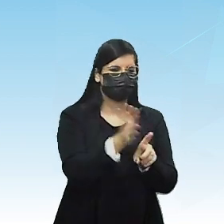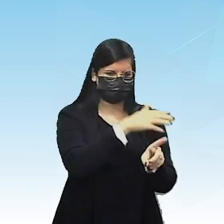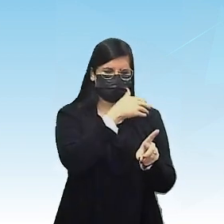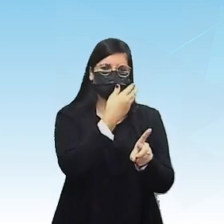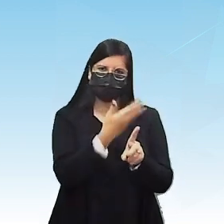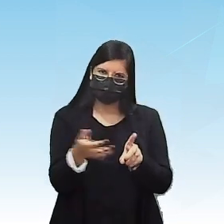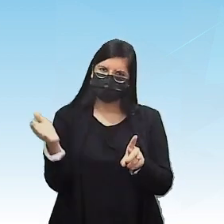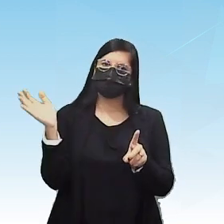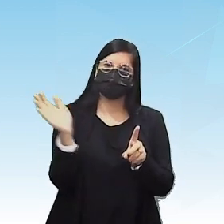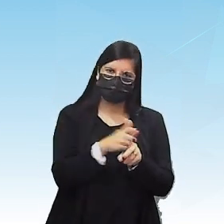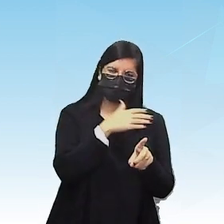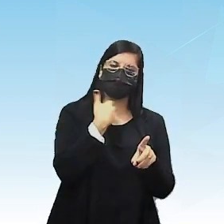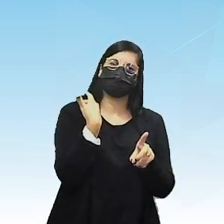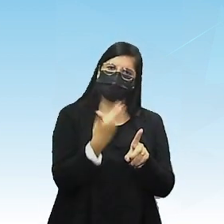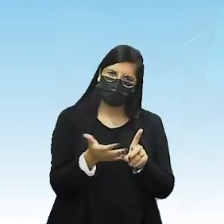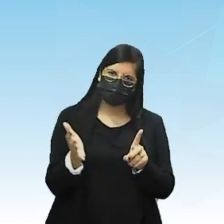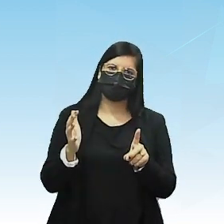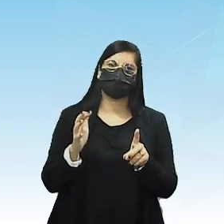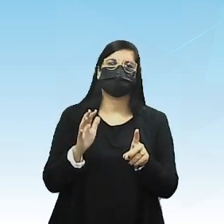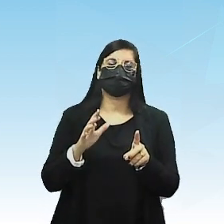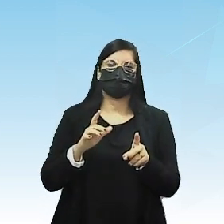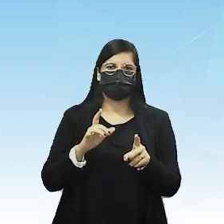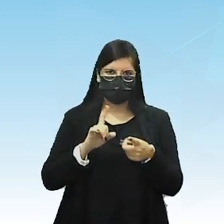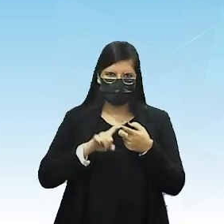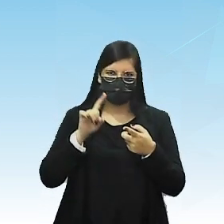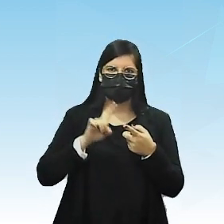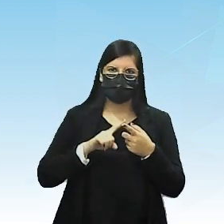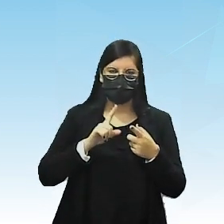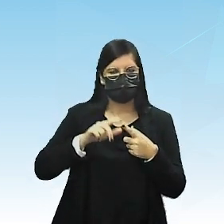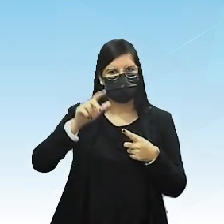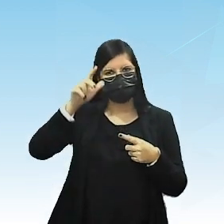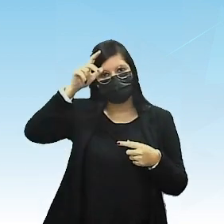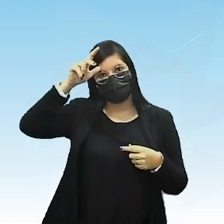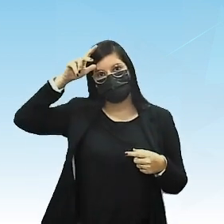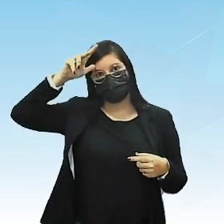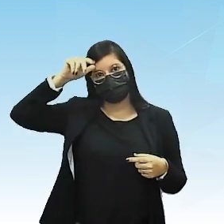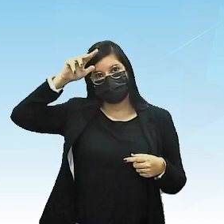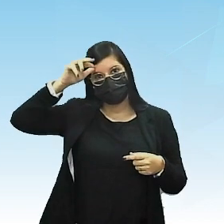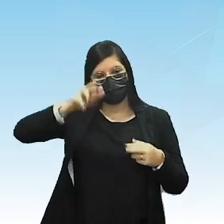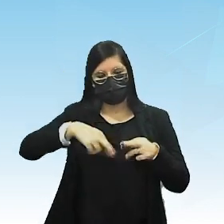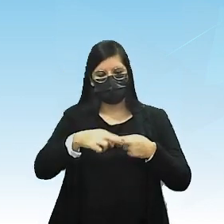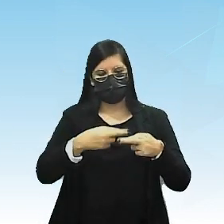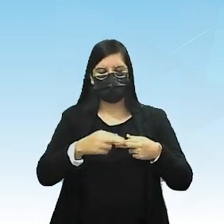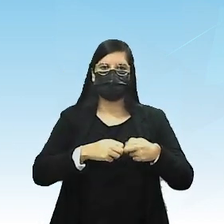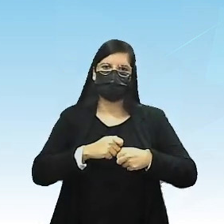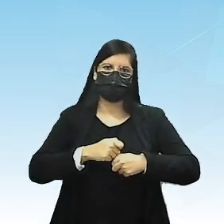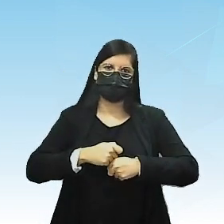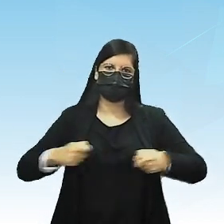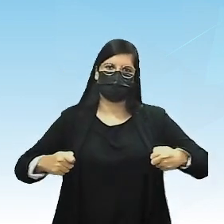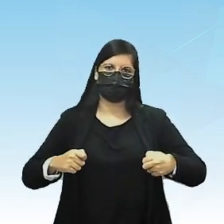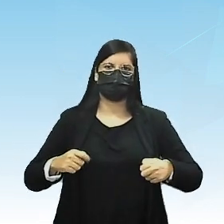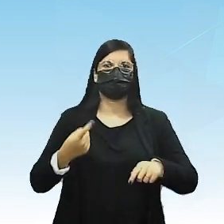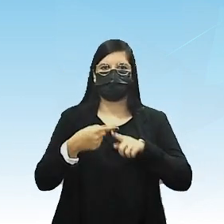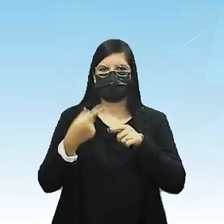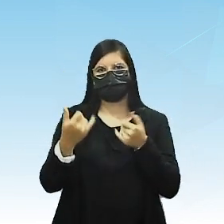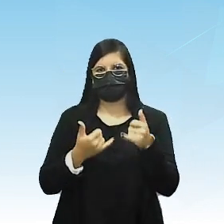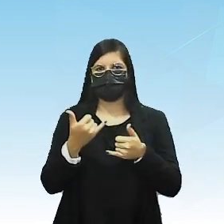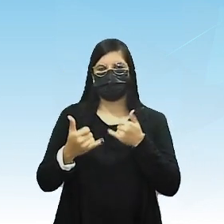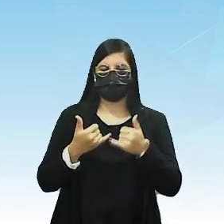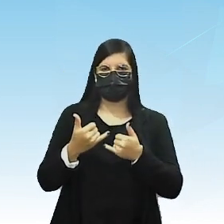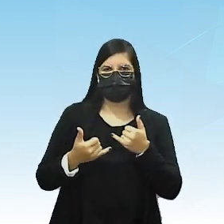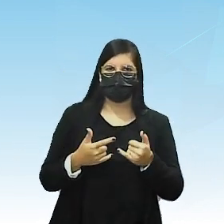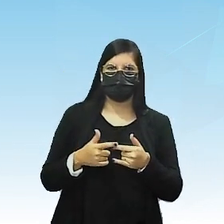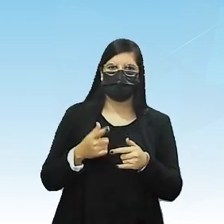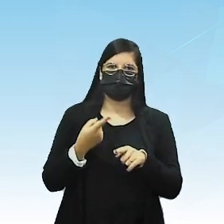Ela pisa nas pessoas também e costuma também dar nó na crina dos cavalos, né? Diz que ela também é brincalhona. Aí tem gente que diz,